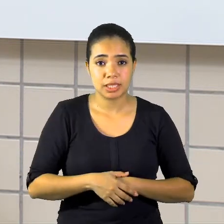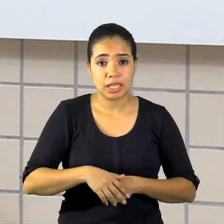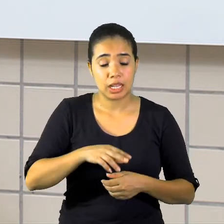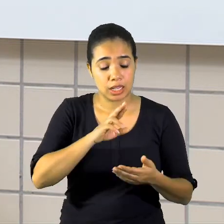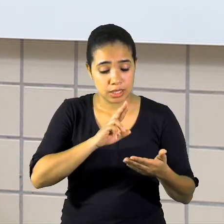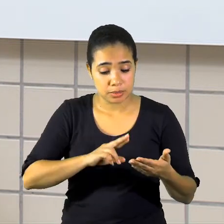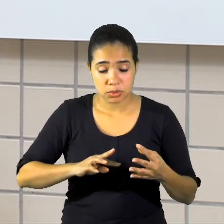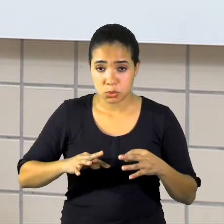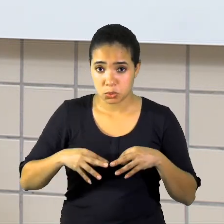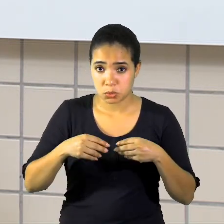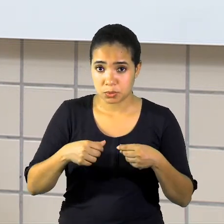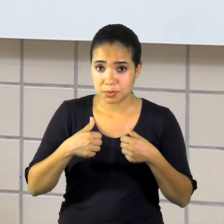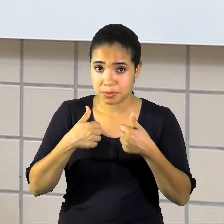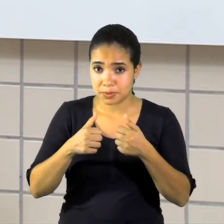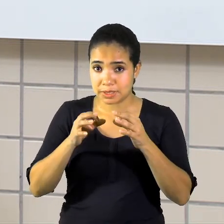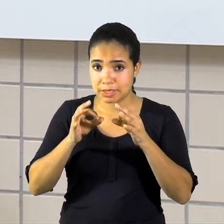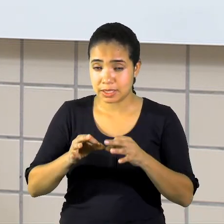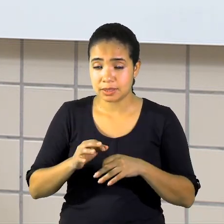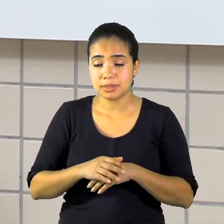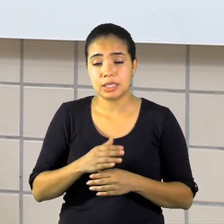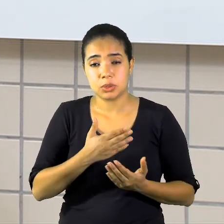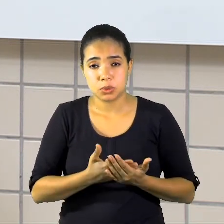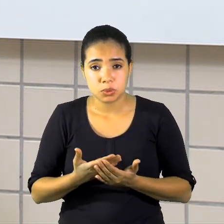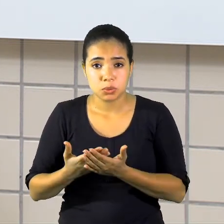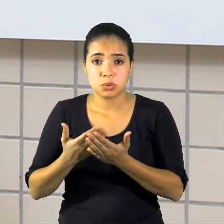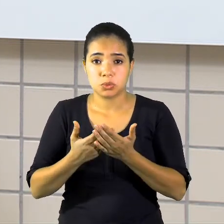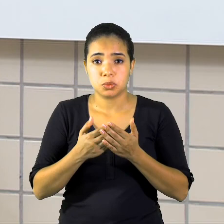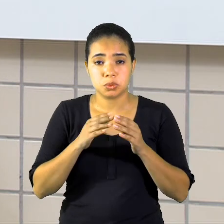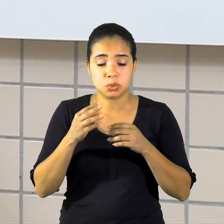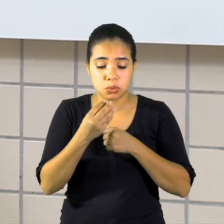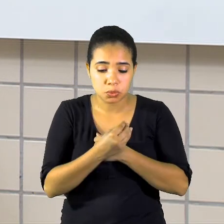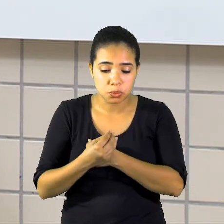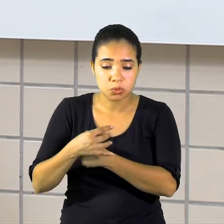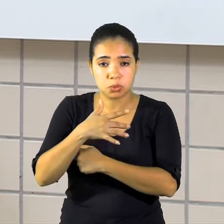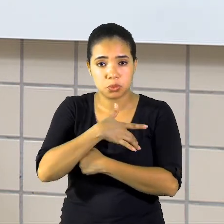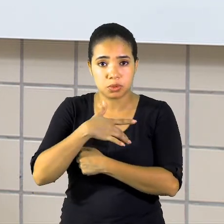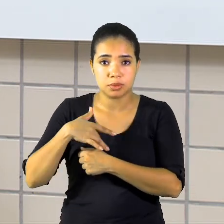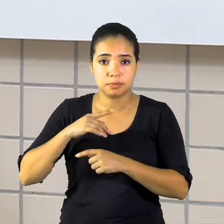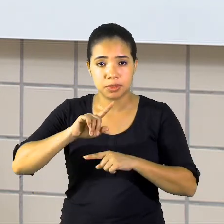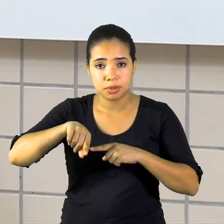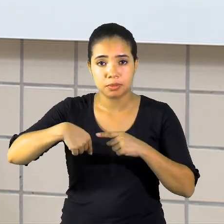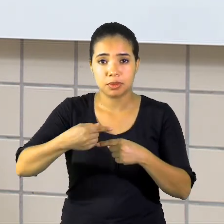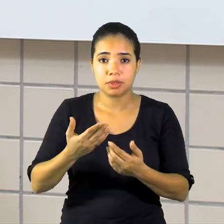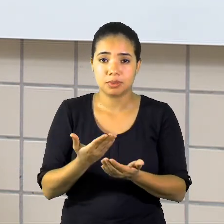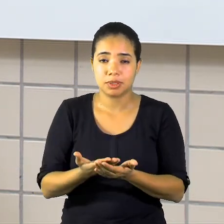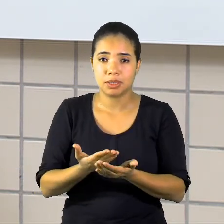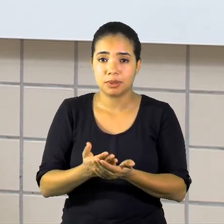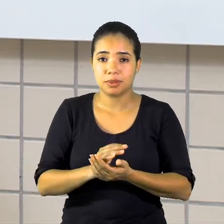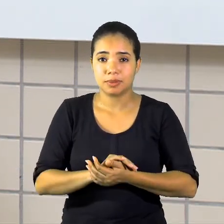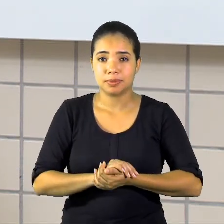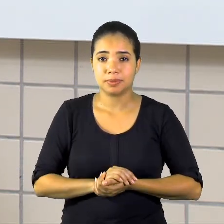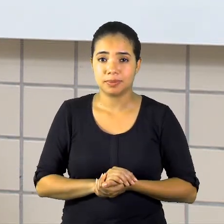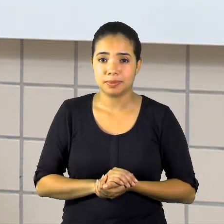responder tudo, tá certo? Estude, se cuide e até a nossa próxima aula.